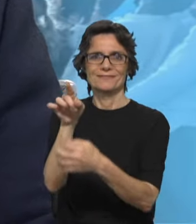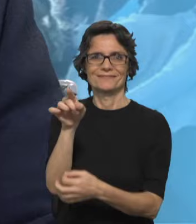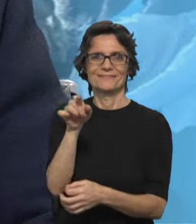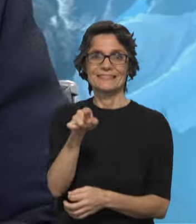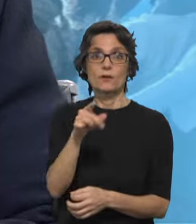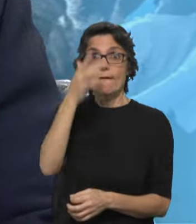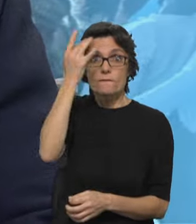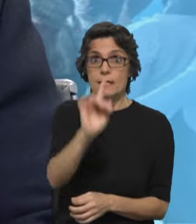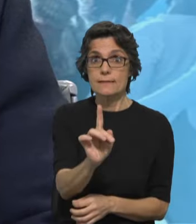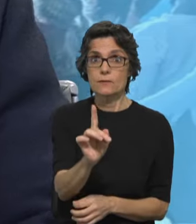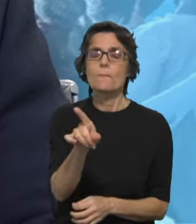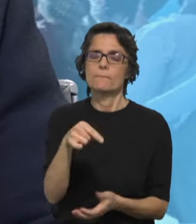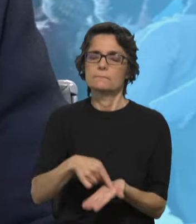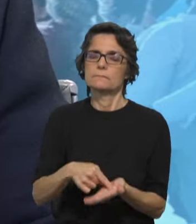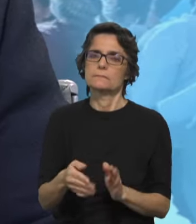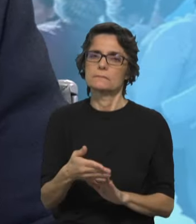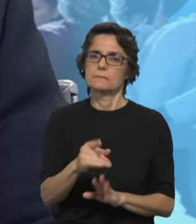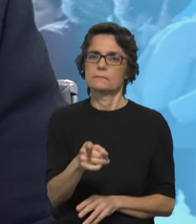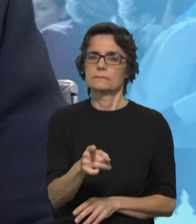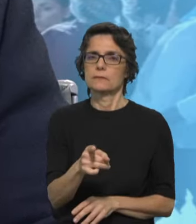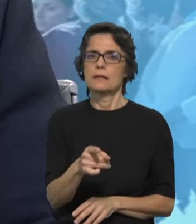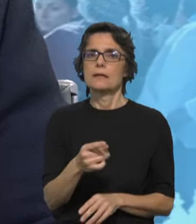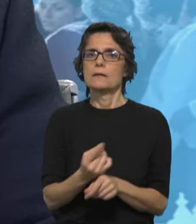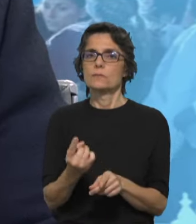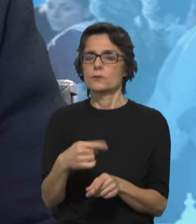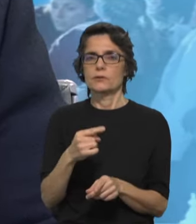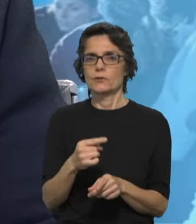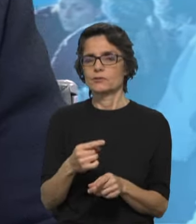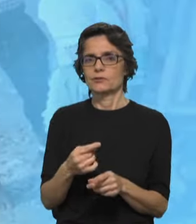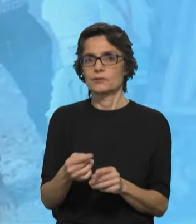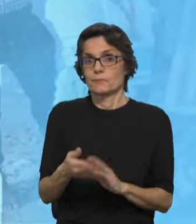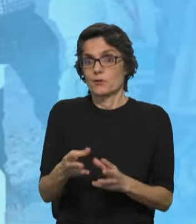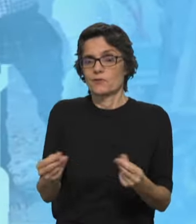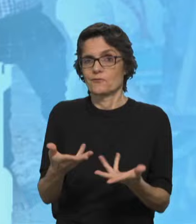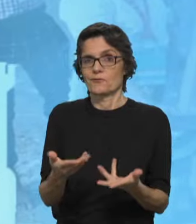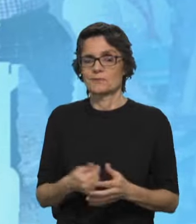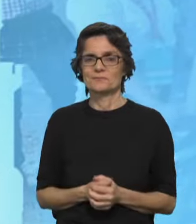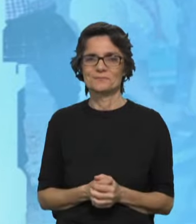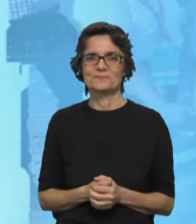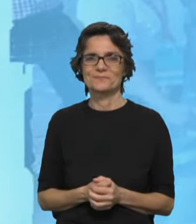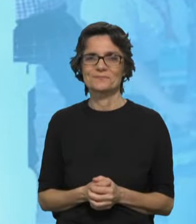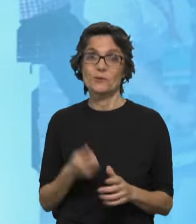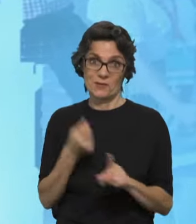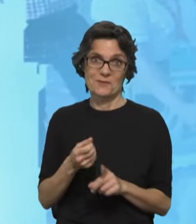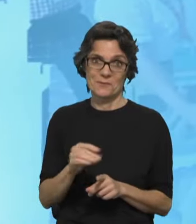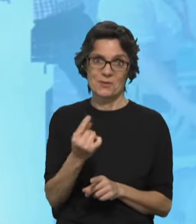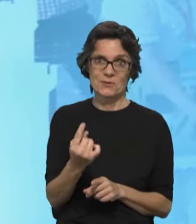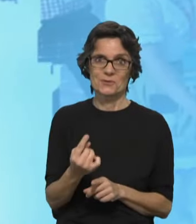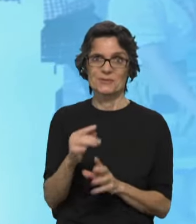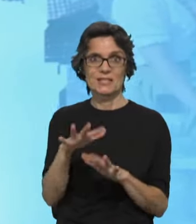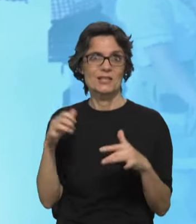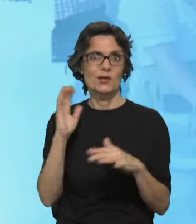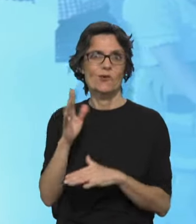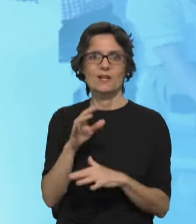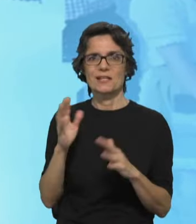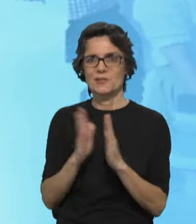é uma questão urgente e, portanto, não podemos sossegar. Fica também esse desafio no âmbito do Congresso Eucarístico e aqui